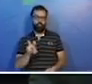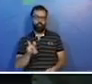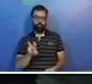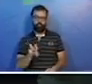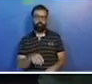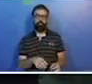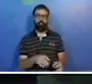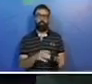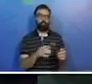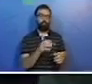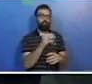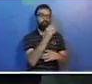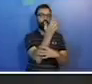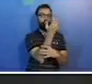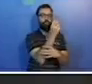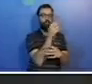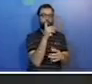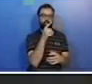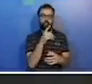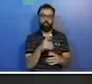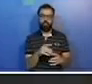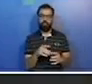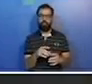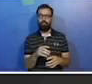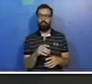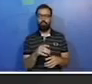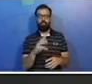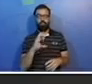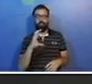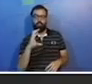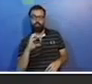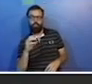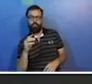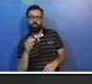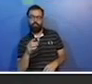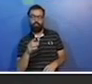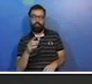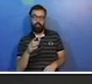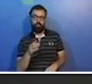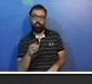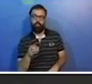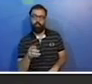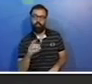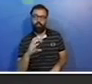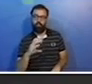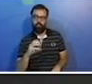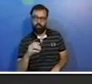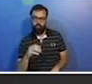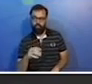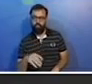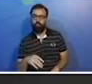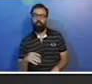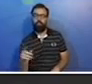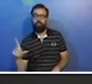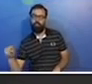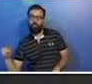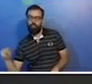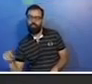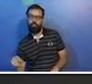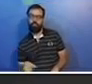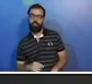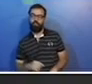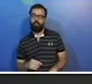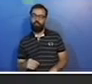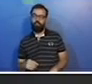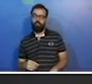planta aquática, carpa, truta, martim pescador. Cadeia alimentar 6, planta aquática,